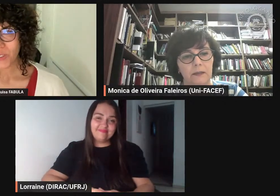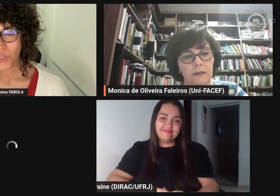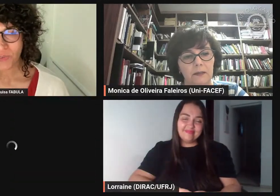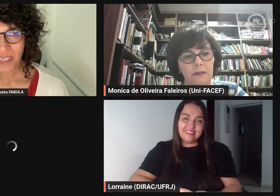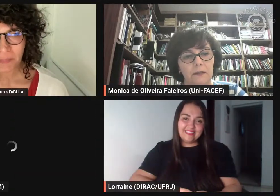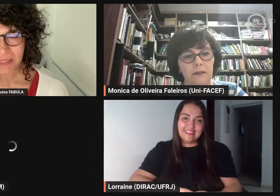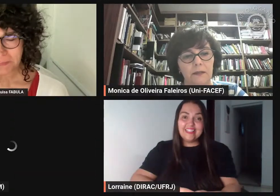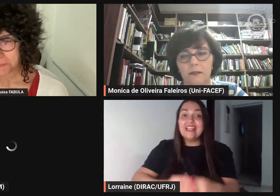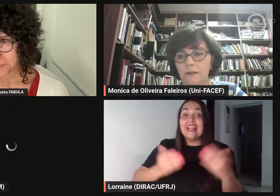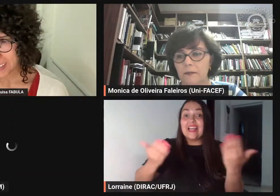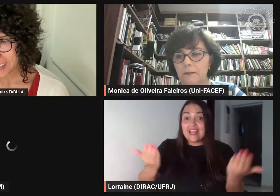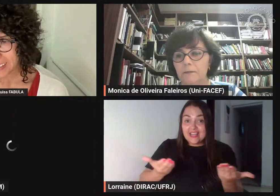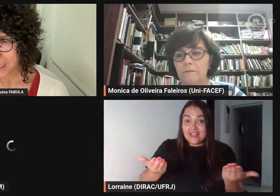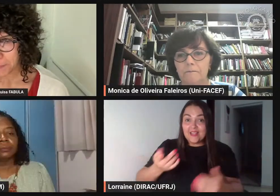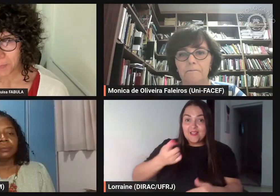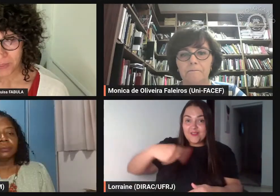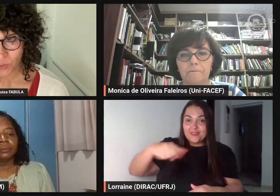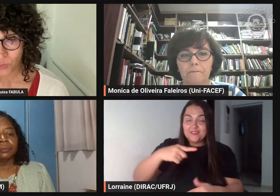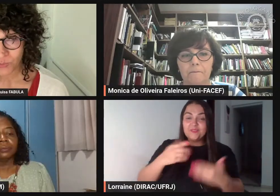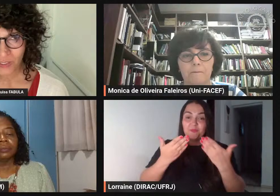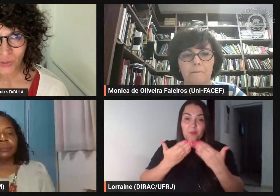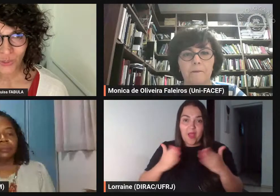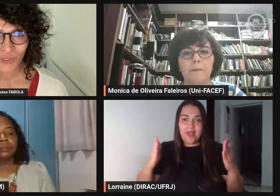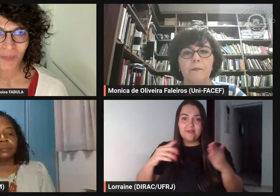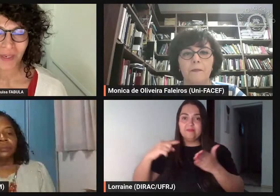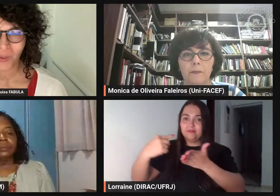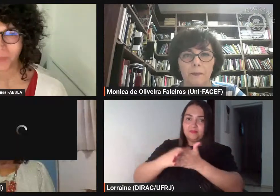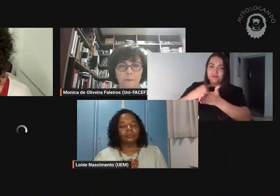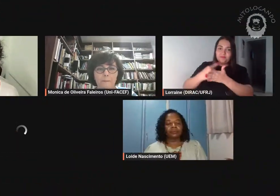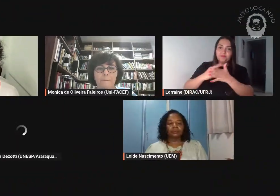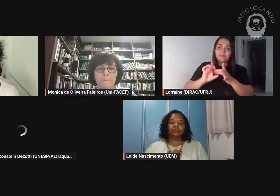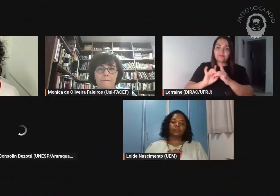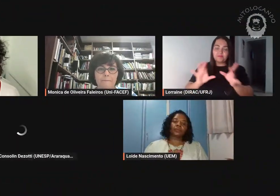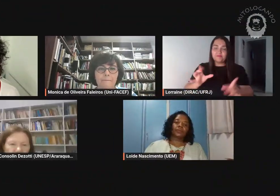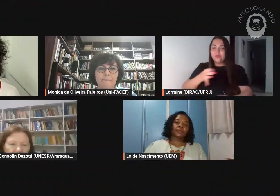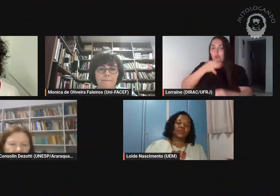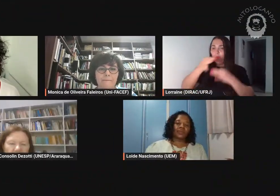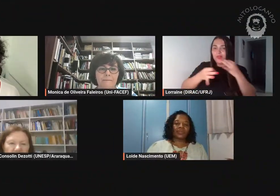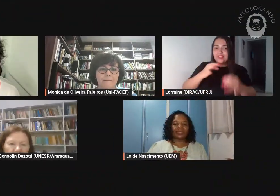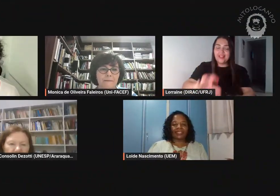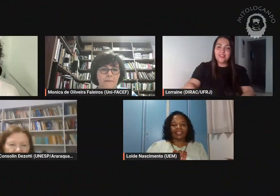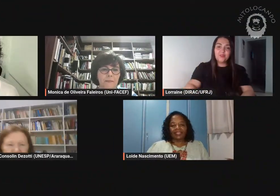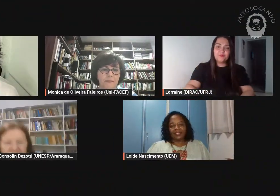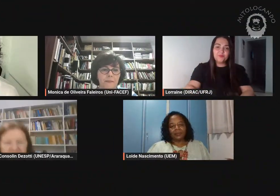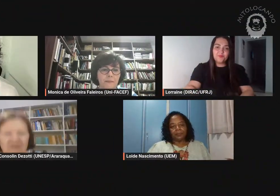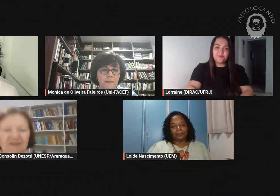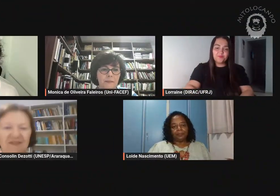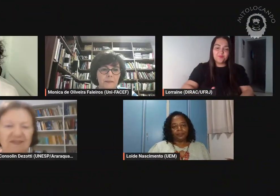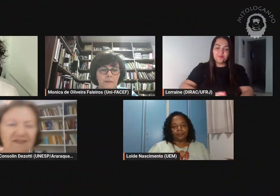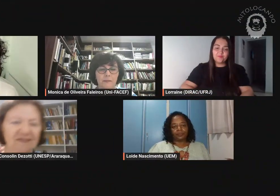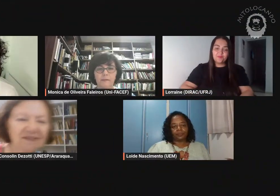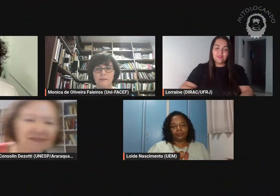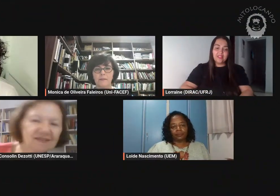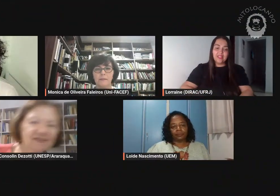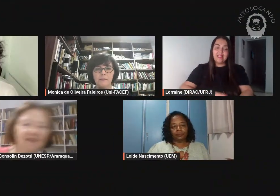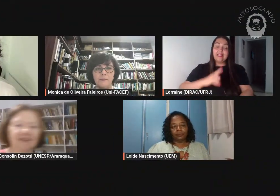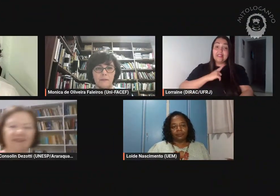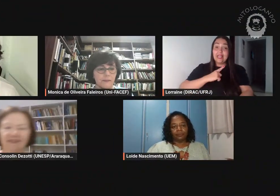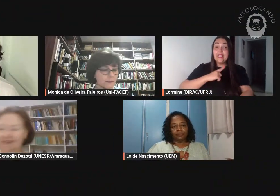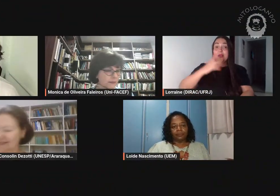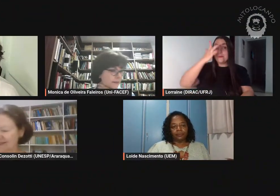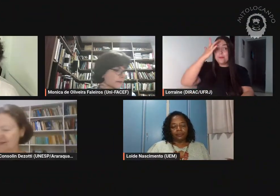agora a gente vai abrir para perguntas para comentários a gente tem aqui um público que está